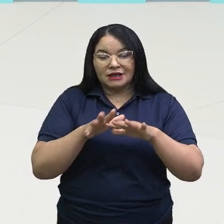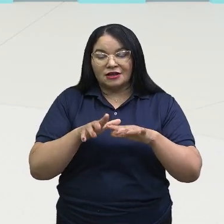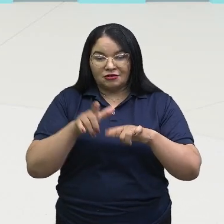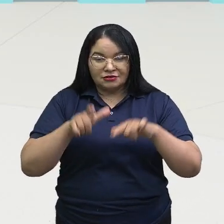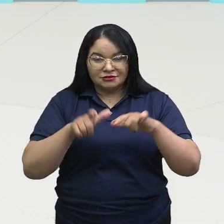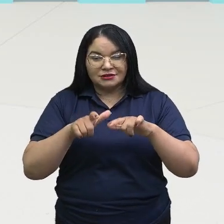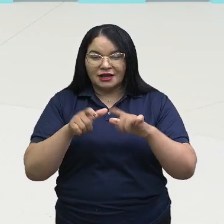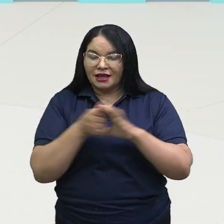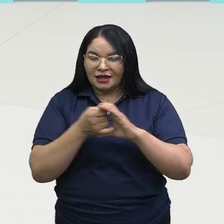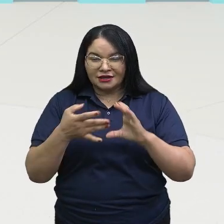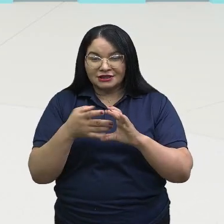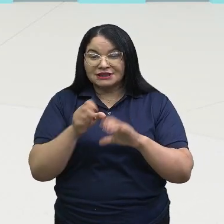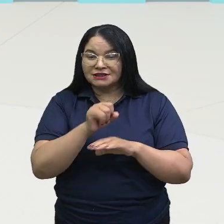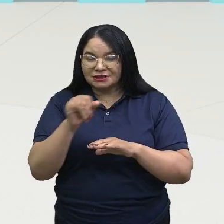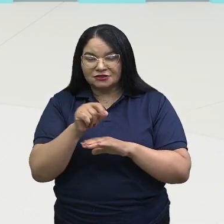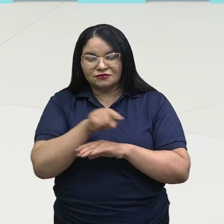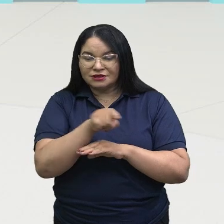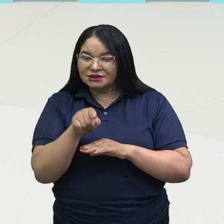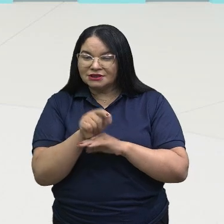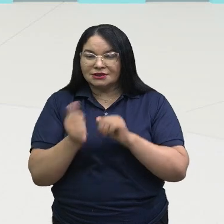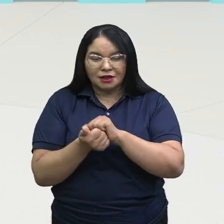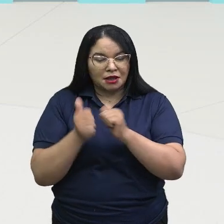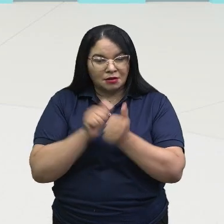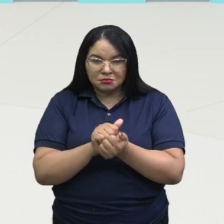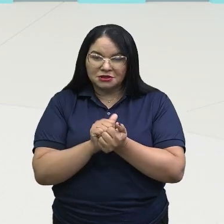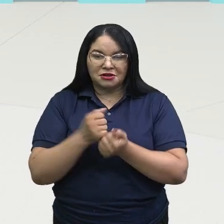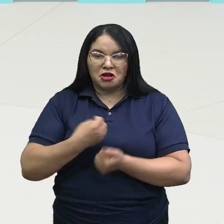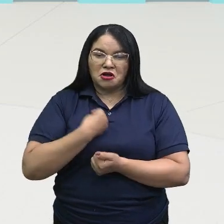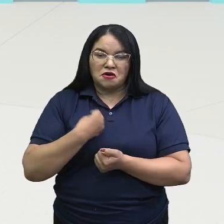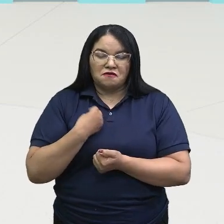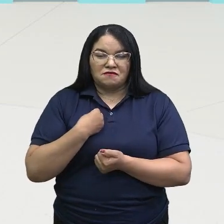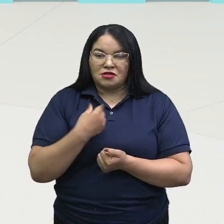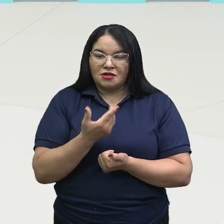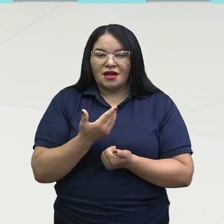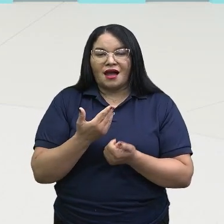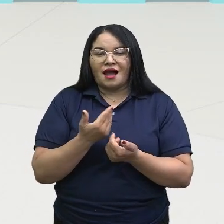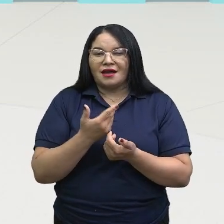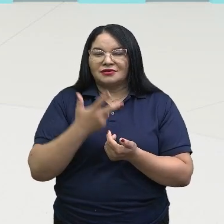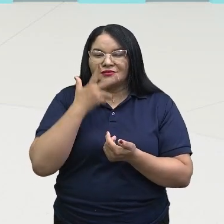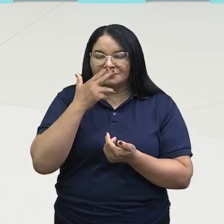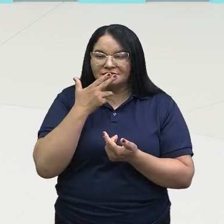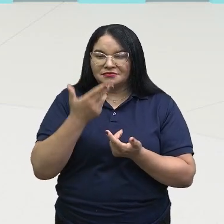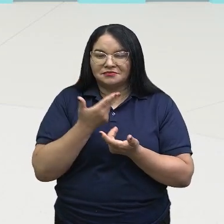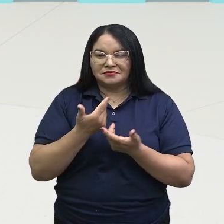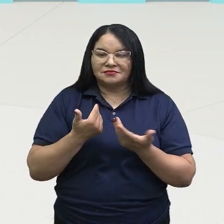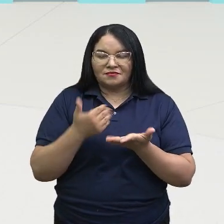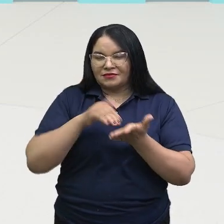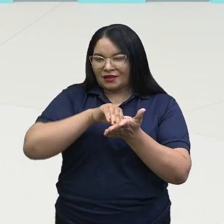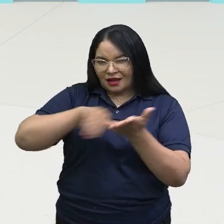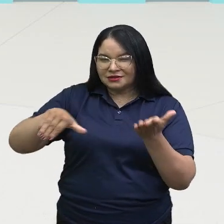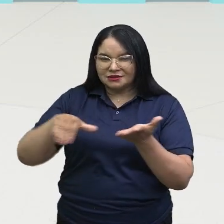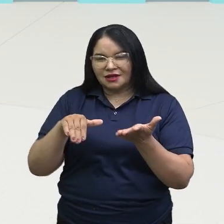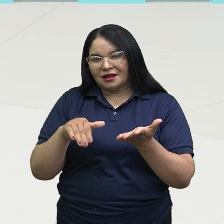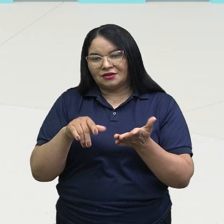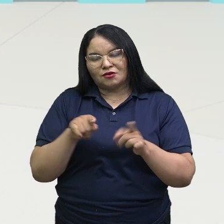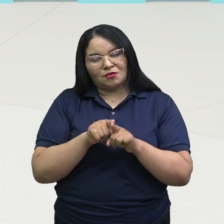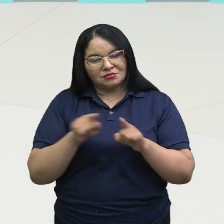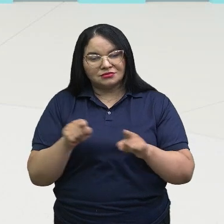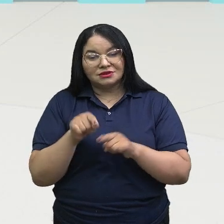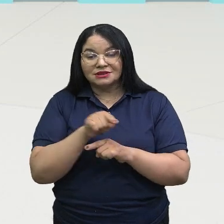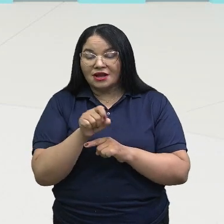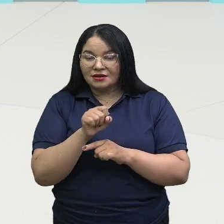características. Se você não consegue sobreviver a esse ambiente, o ambiente te expulsa. Basicamente é isso. Mas se você